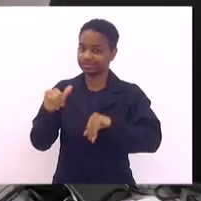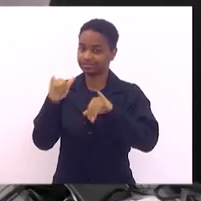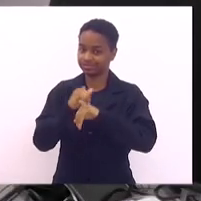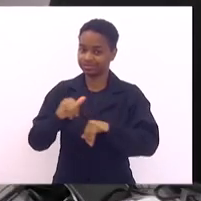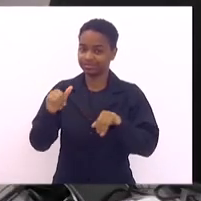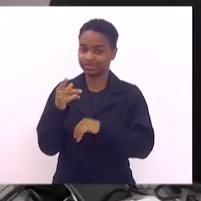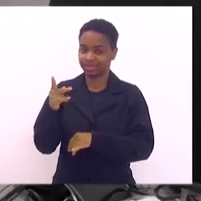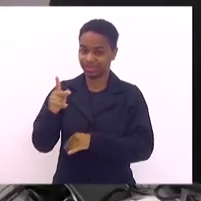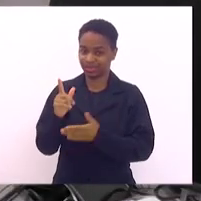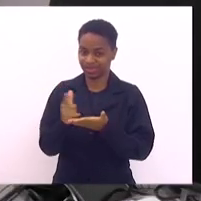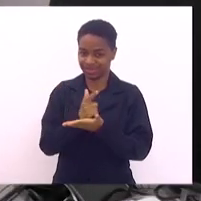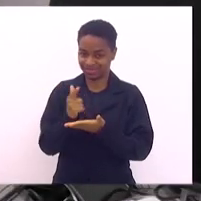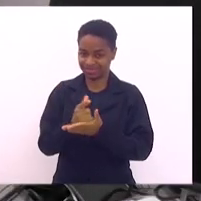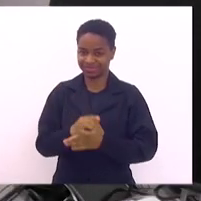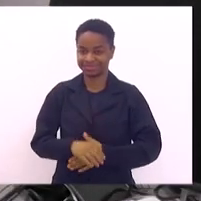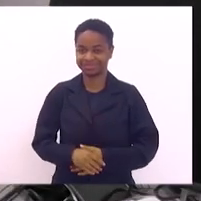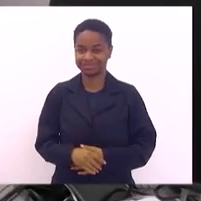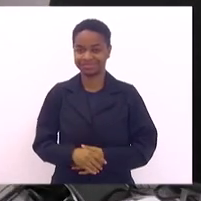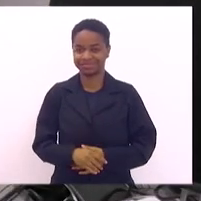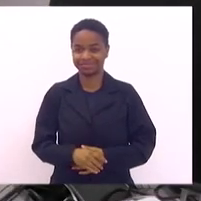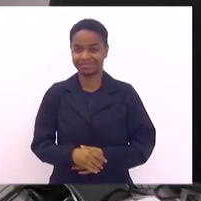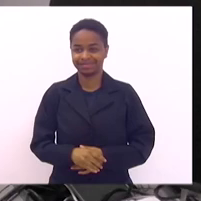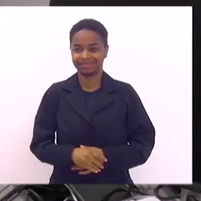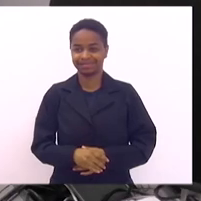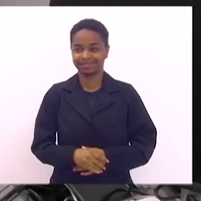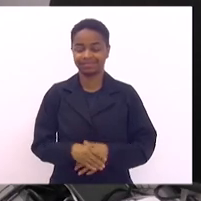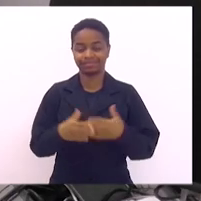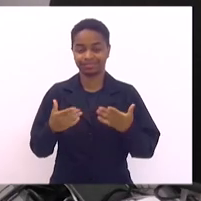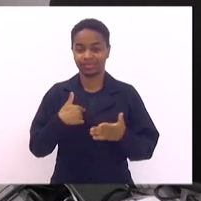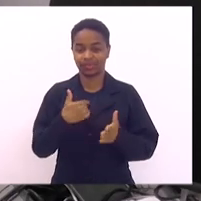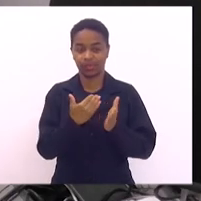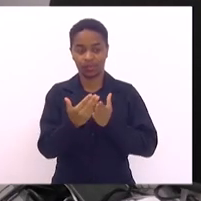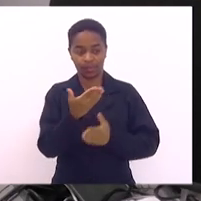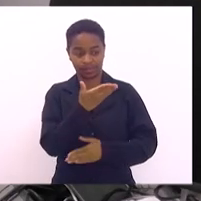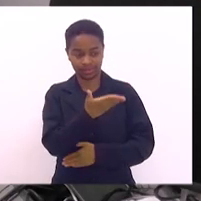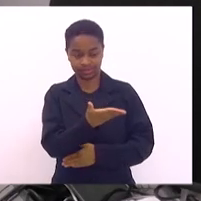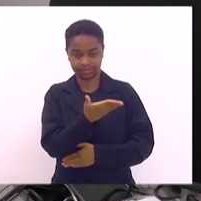seu livro, tá? Então, vou começar com a doutora,